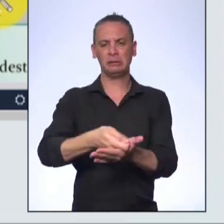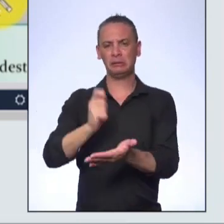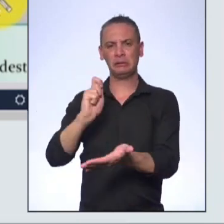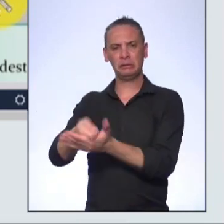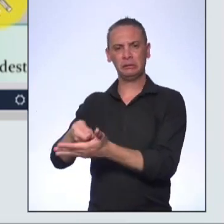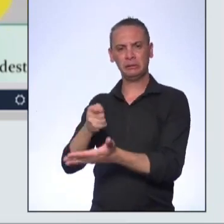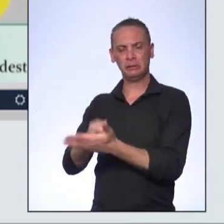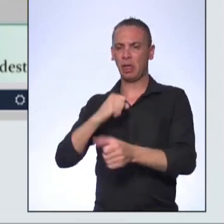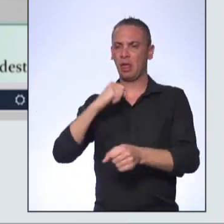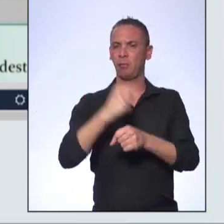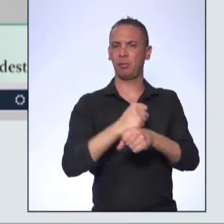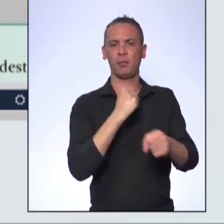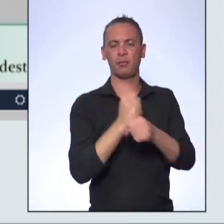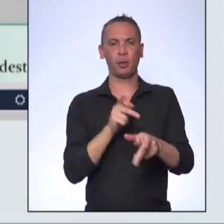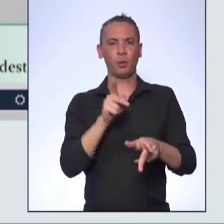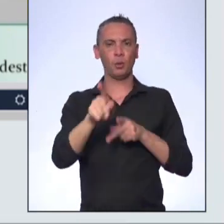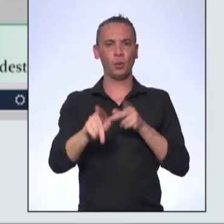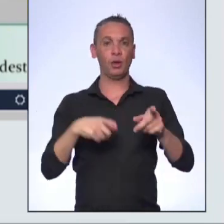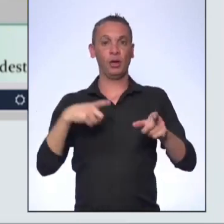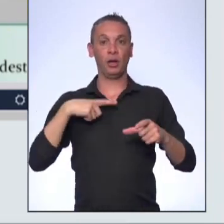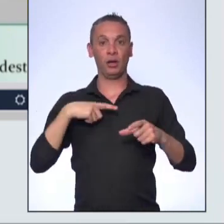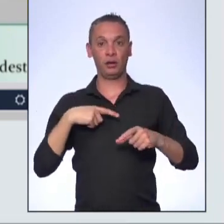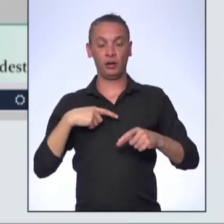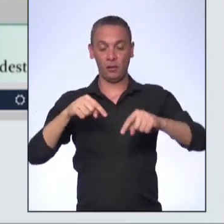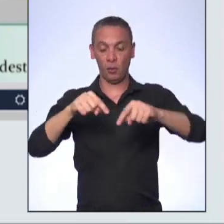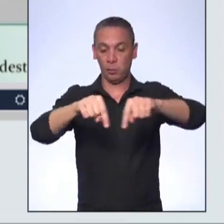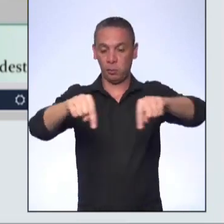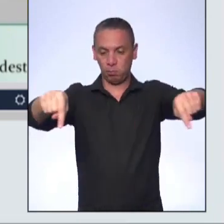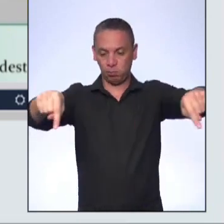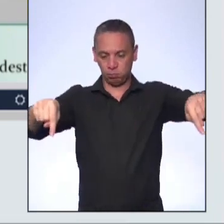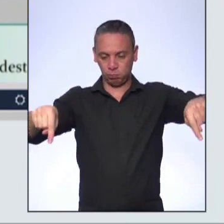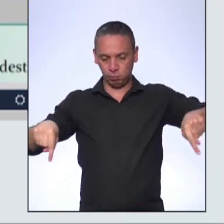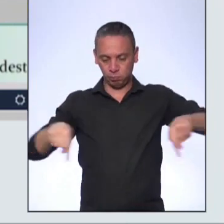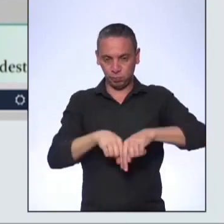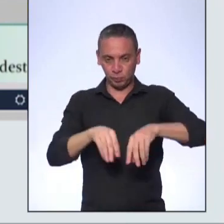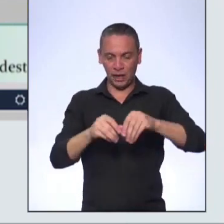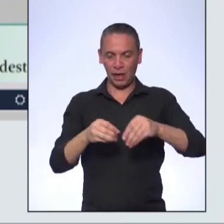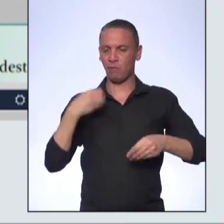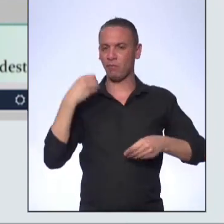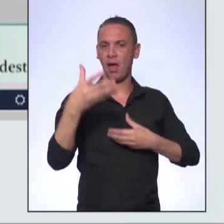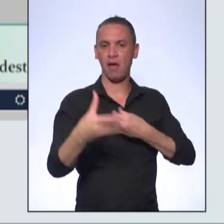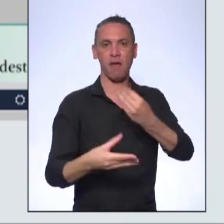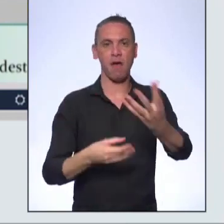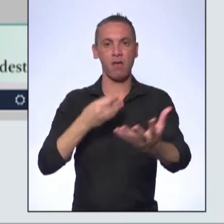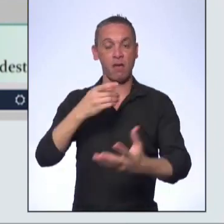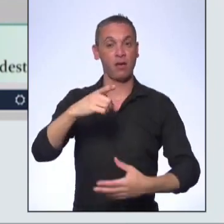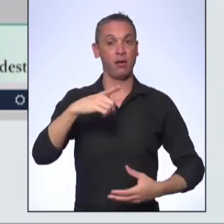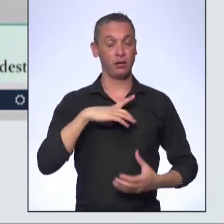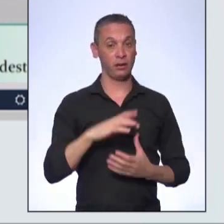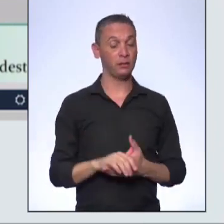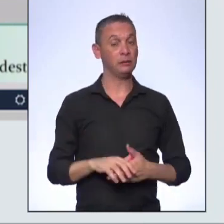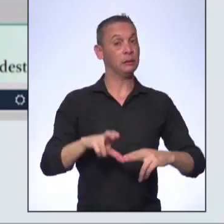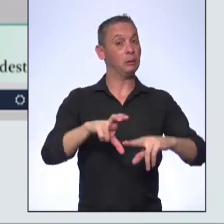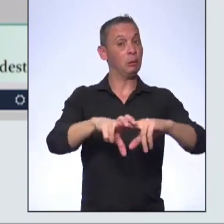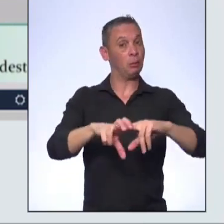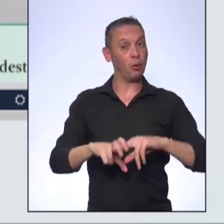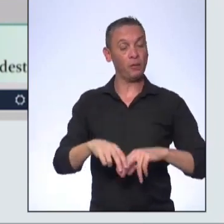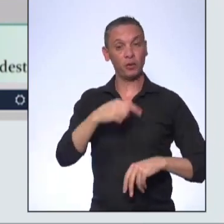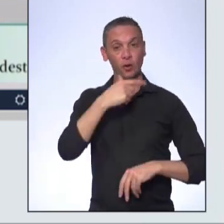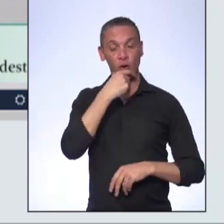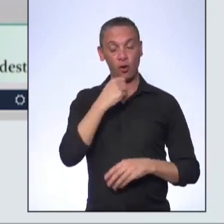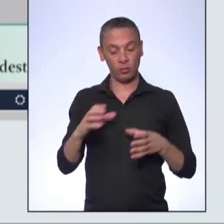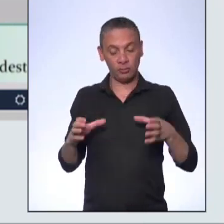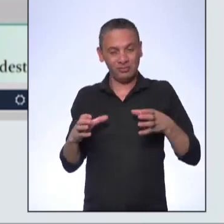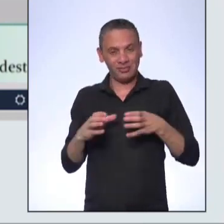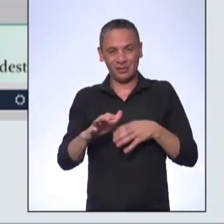houve a doação de um imenso terreno dos 2 lados da linha férrea à companhia construtora. Por essa razão, os sertanejos